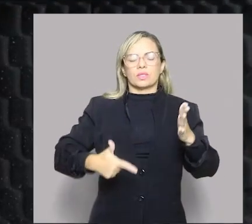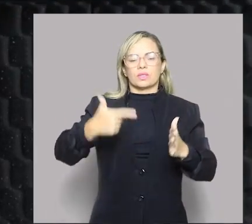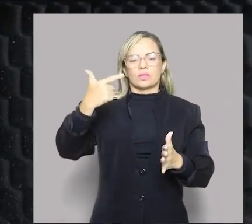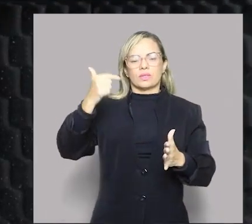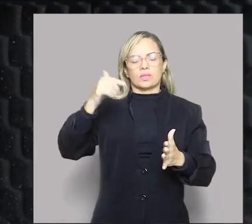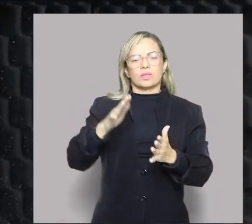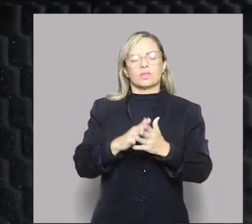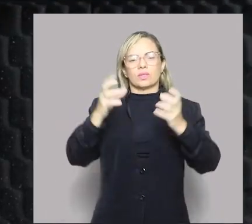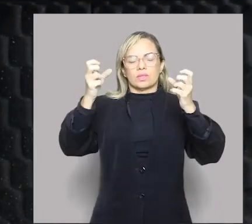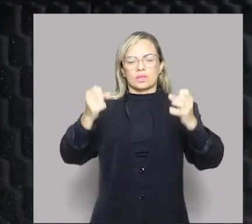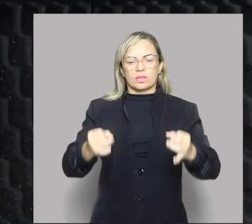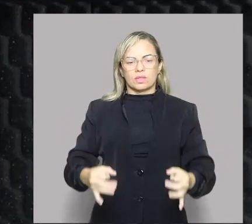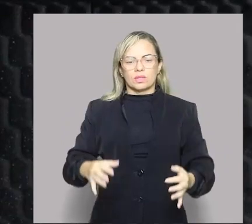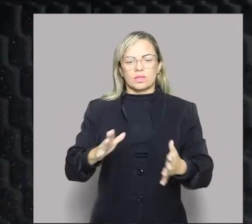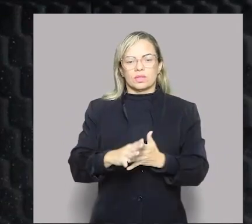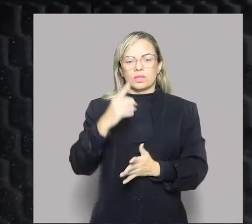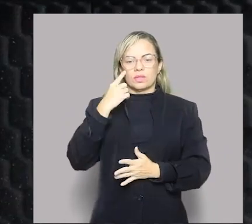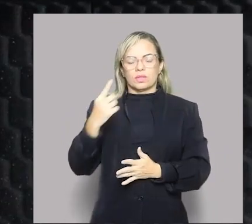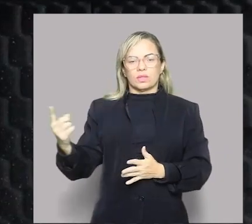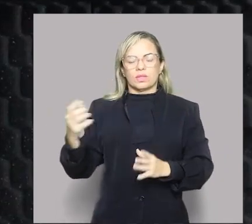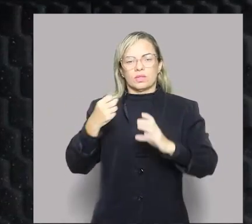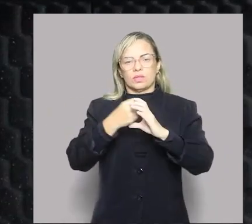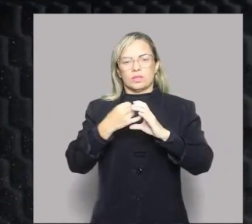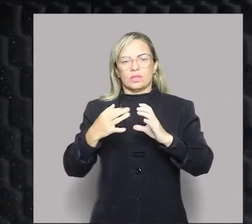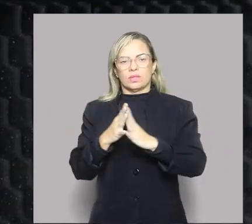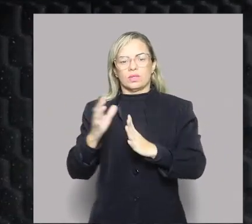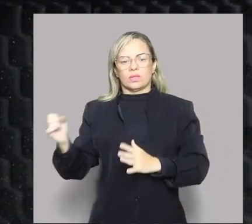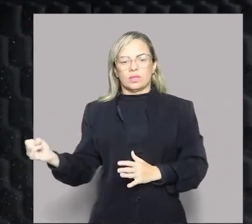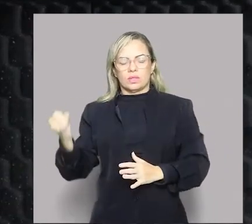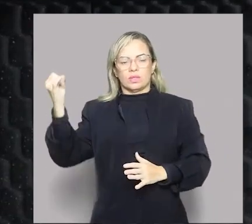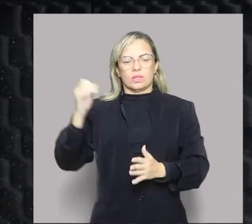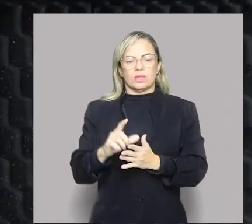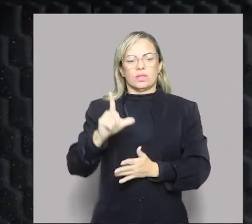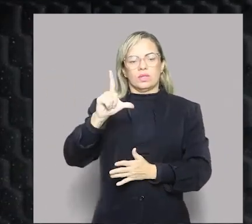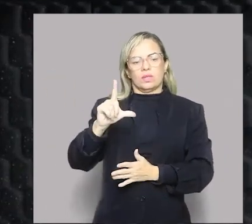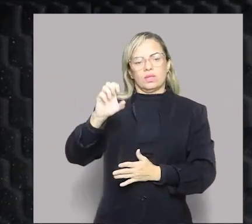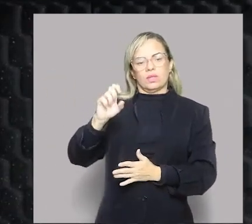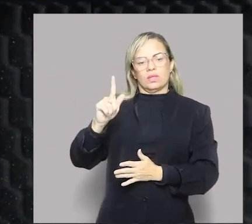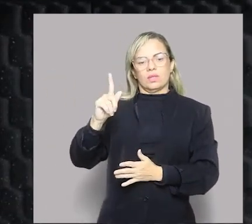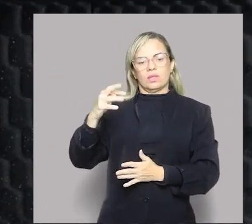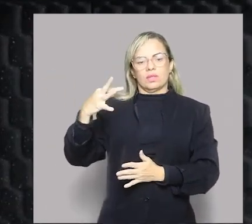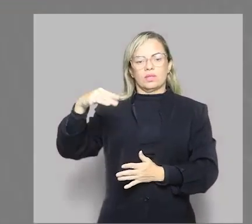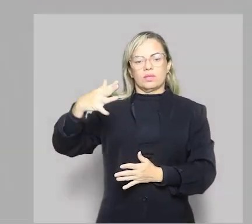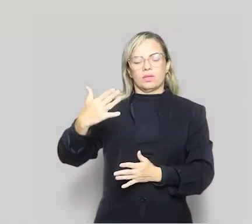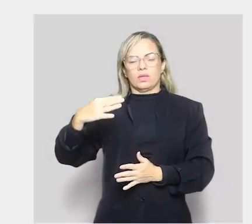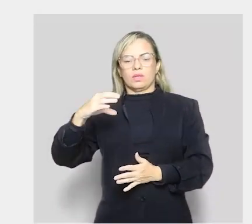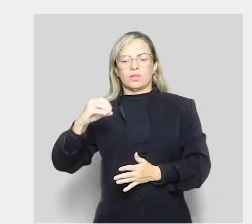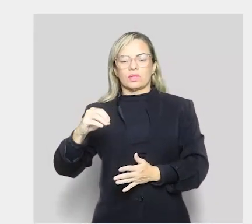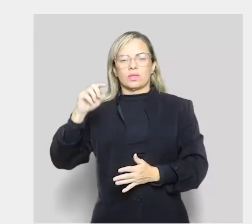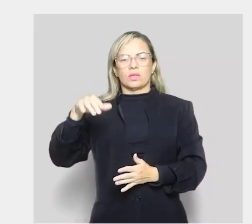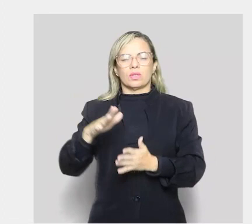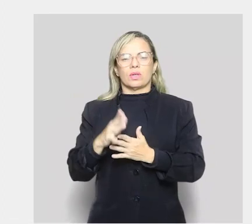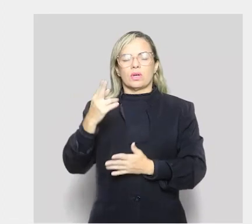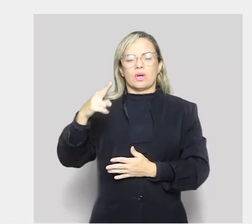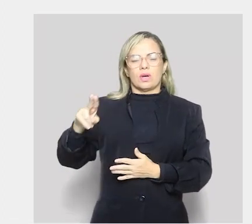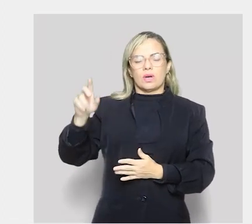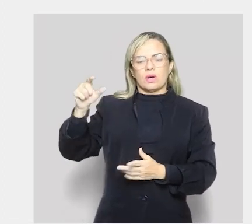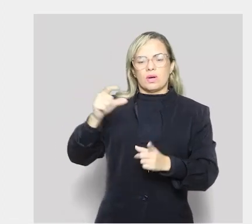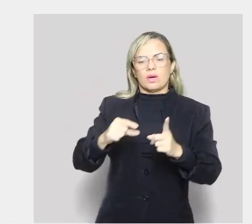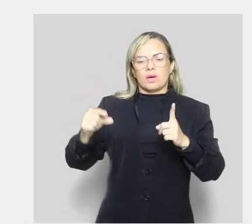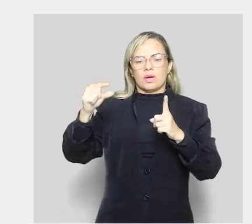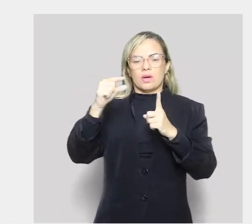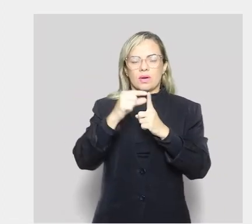a gente fala também agora de um aspecto muito importante chamado de legitimação. Olha essa palavra. A